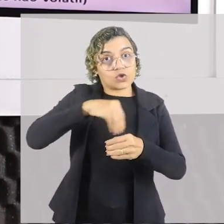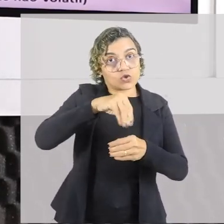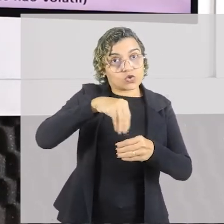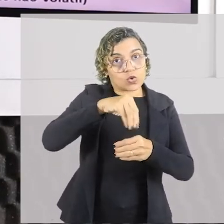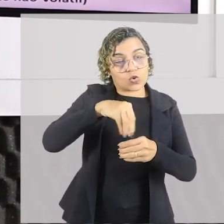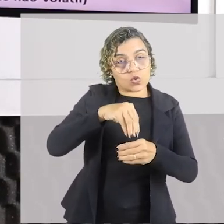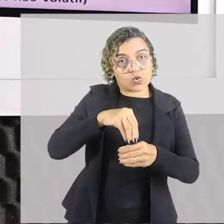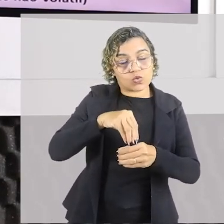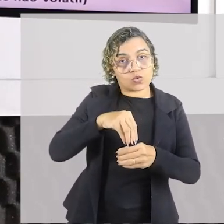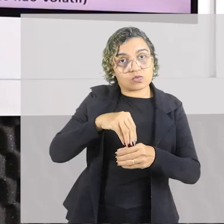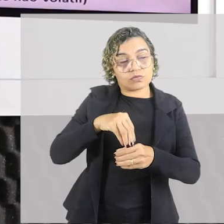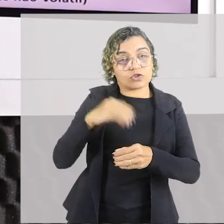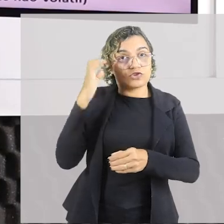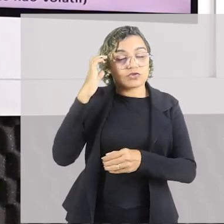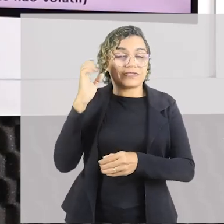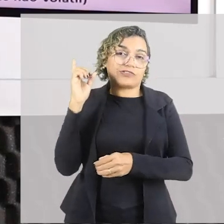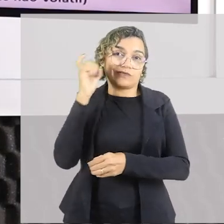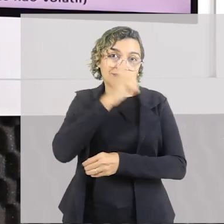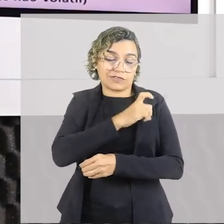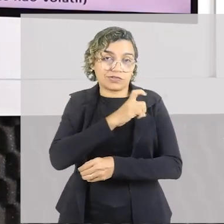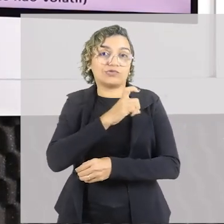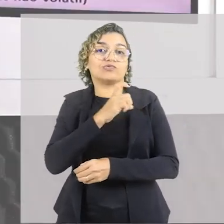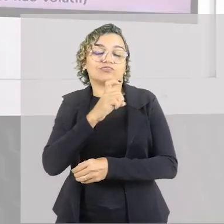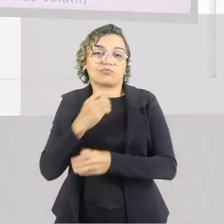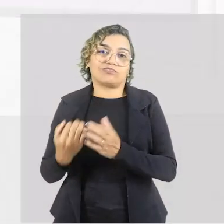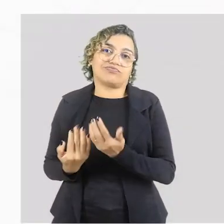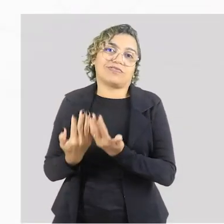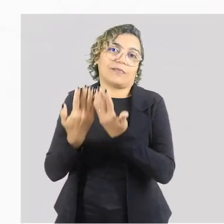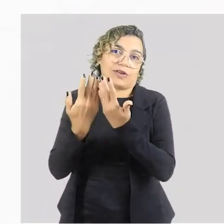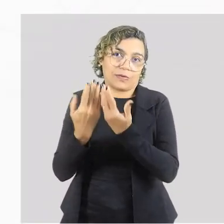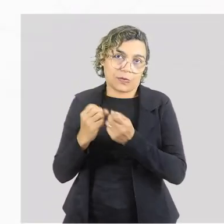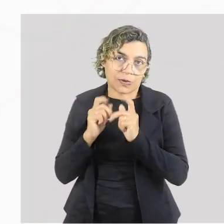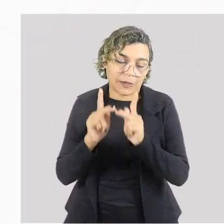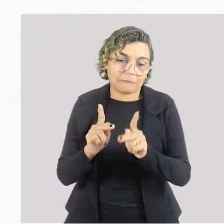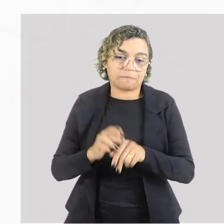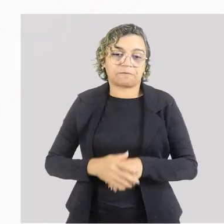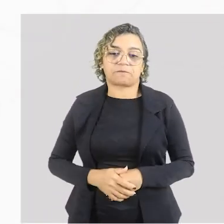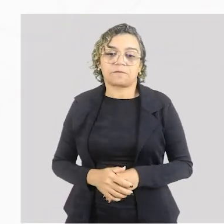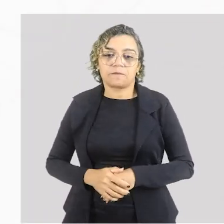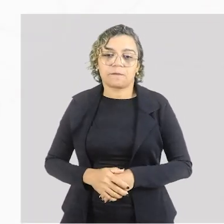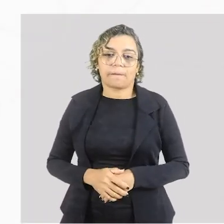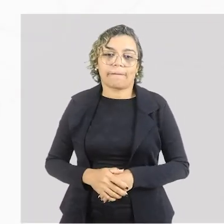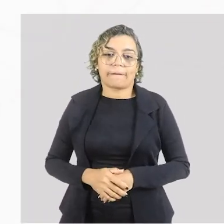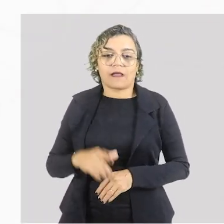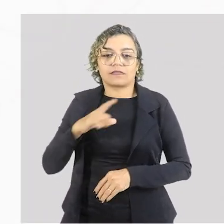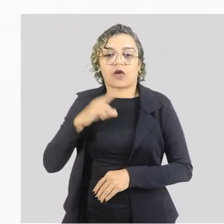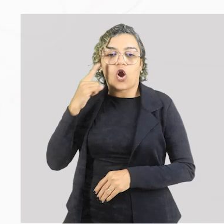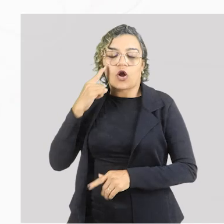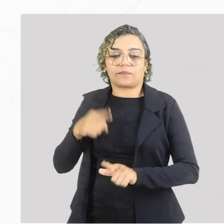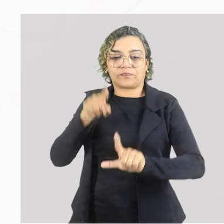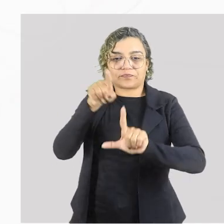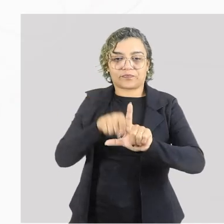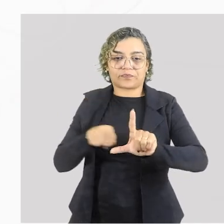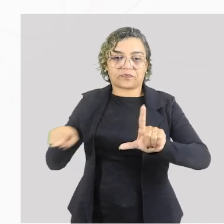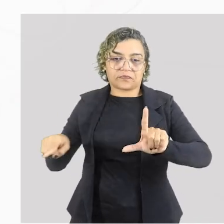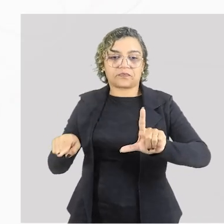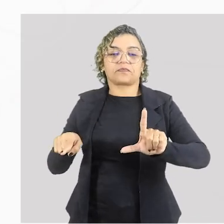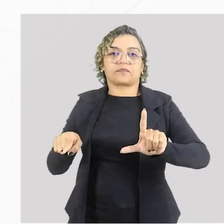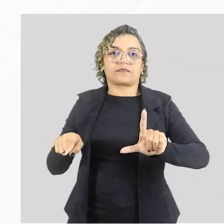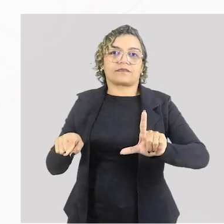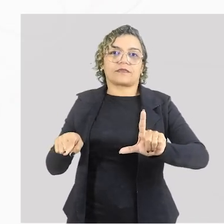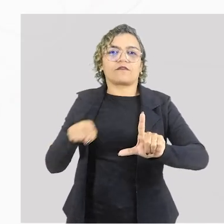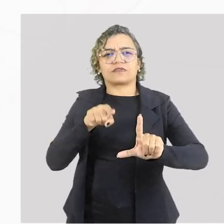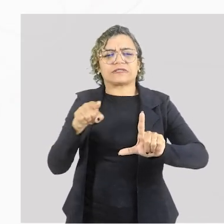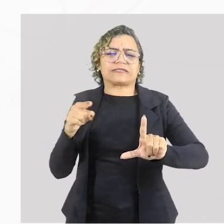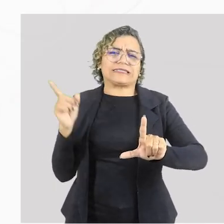para evaporar. Quanto mais soluto, pior é para evaporar. Ó, olha o que você tem bem aqui, ó. Tem um gráfico, muita gente tem dificuldade com gráfico,